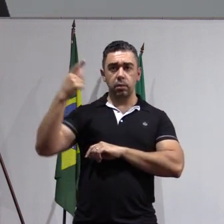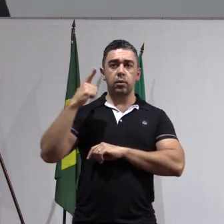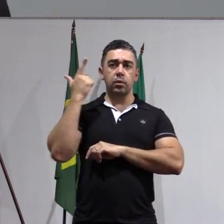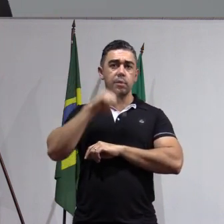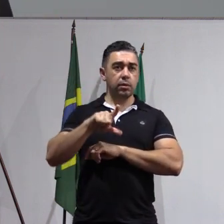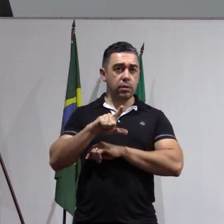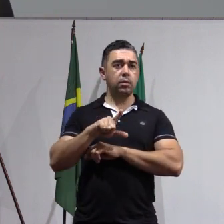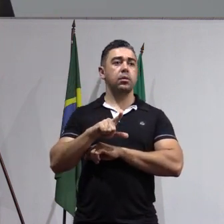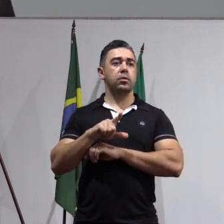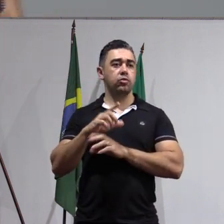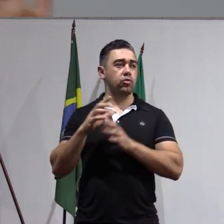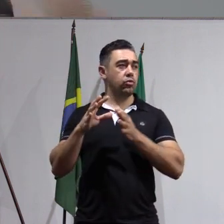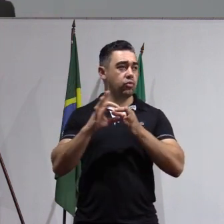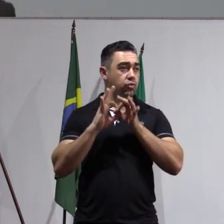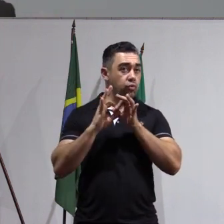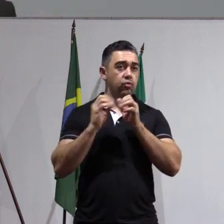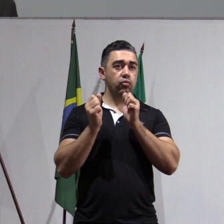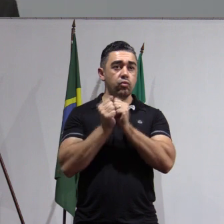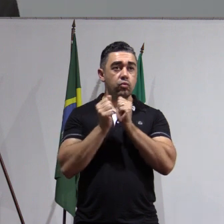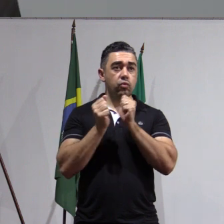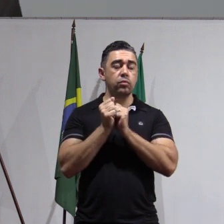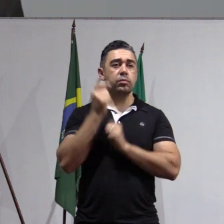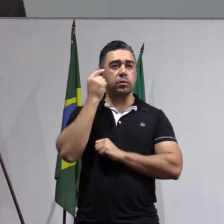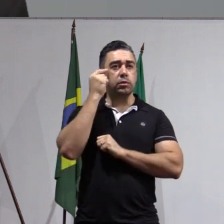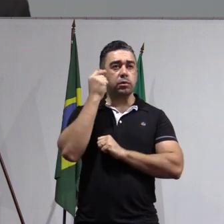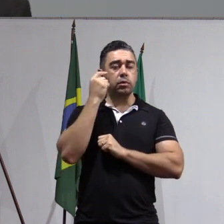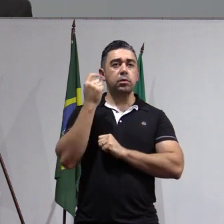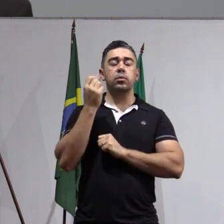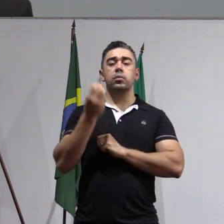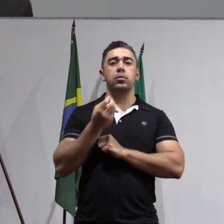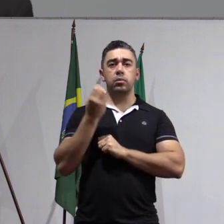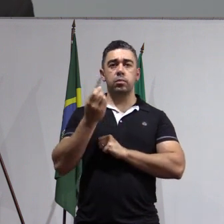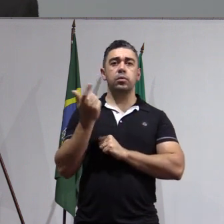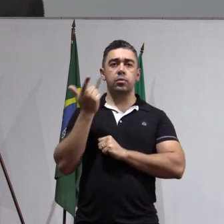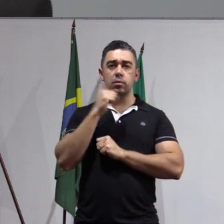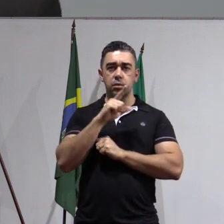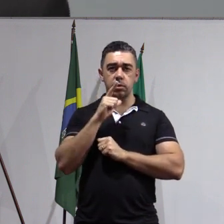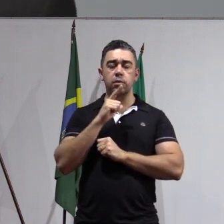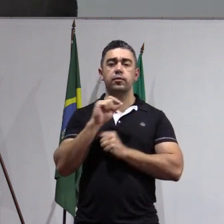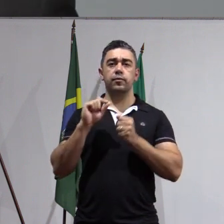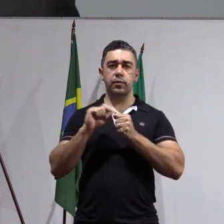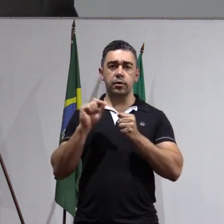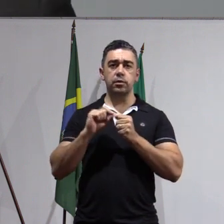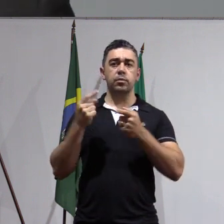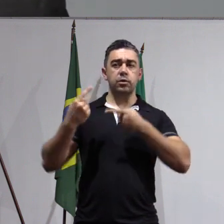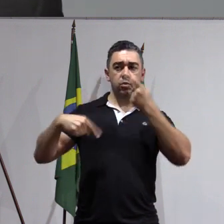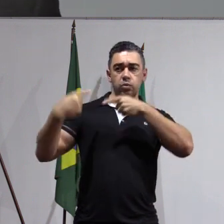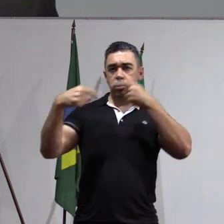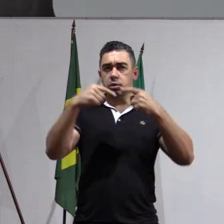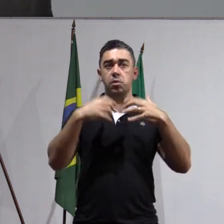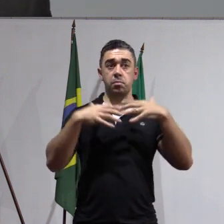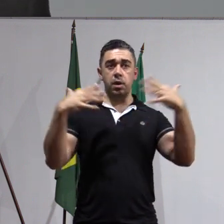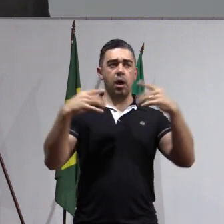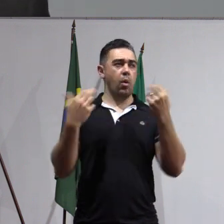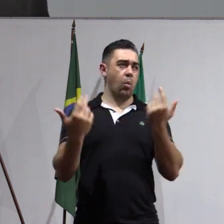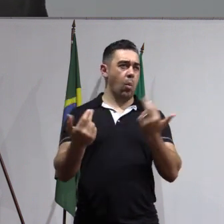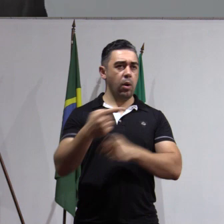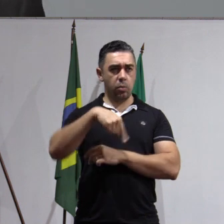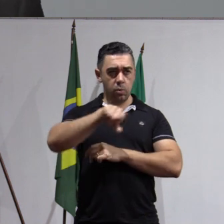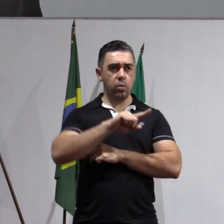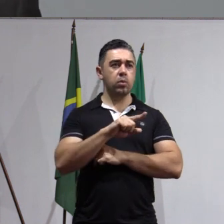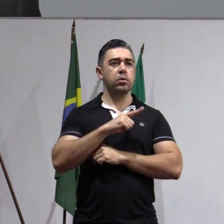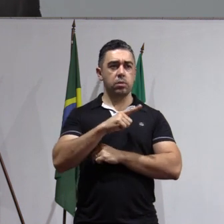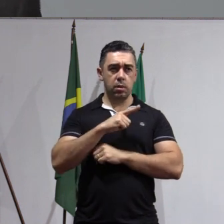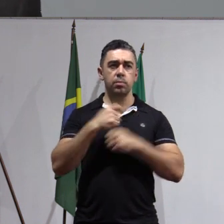a gente consiga juntos pensar num formato de uma discussão que possa encaminhar para uma síntese, uma discussão ampliada, como essa daqui, né? Eu